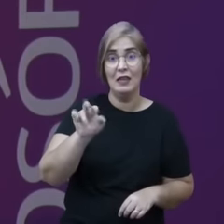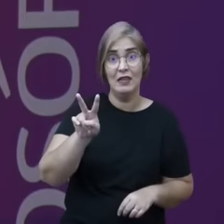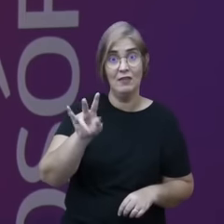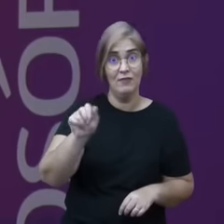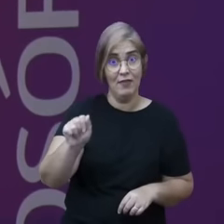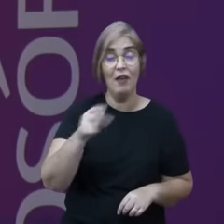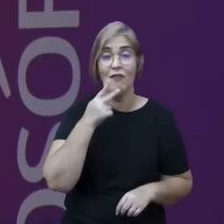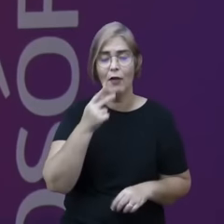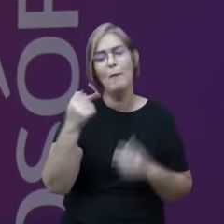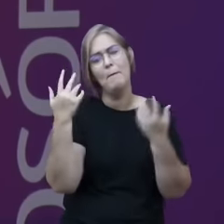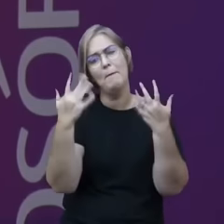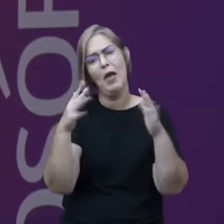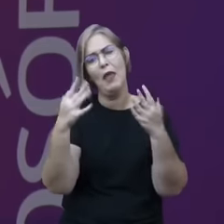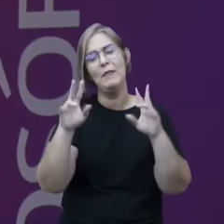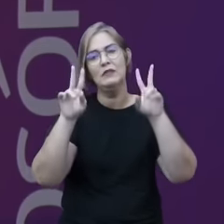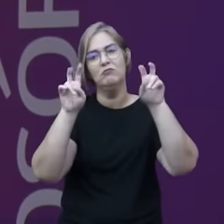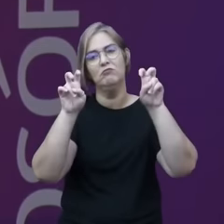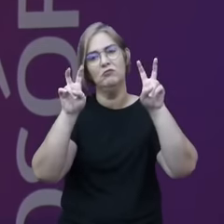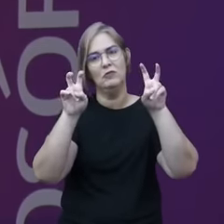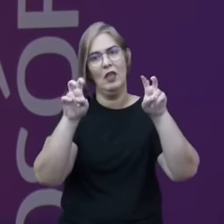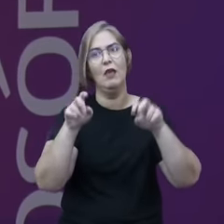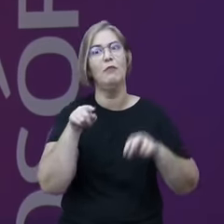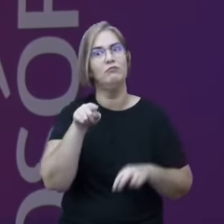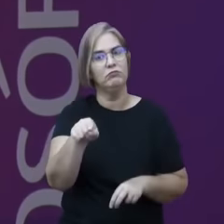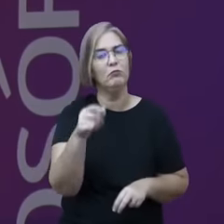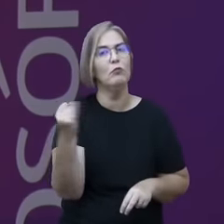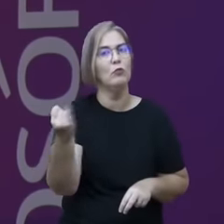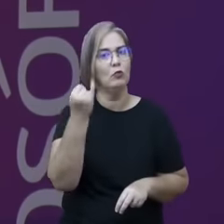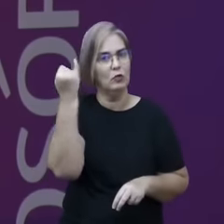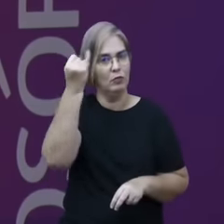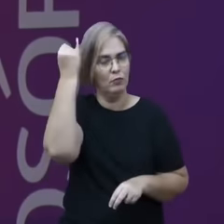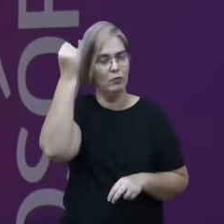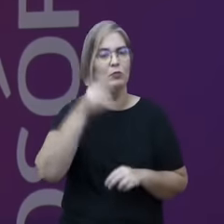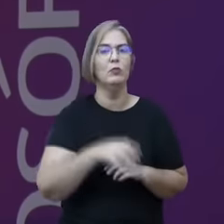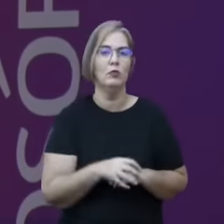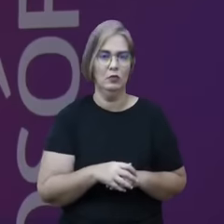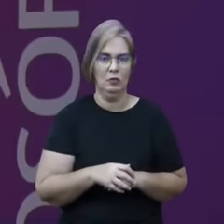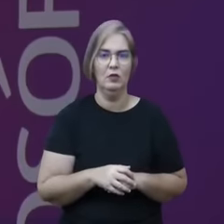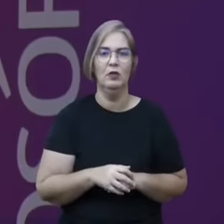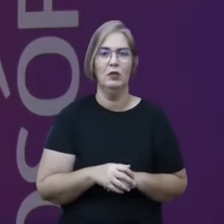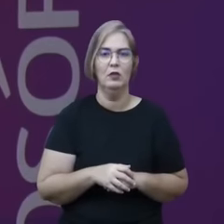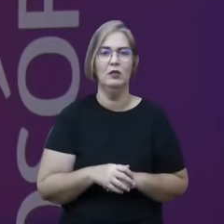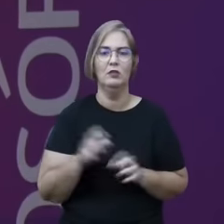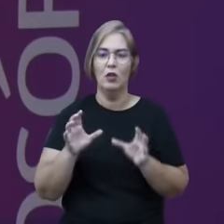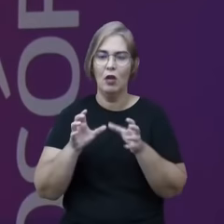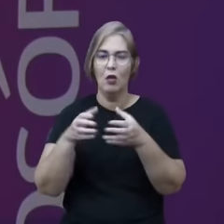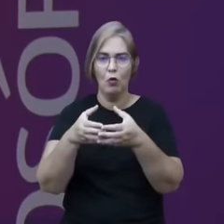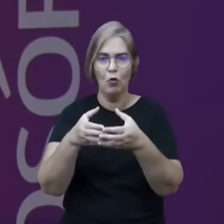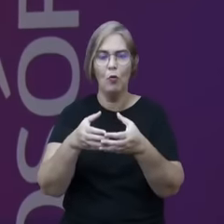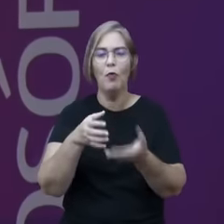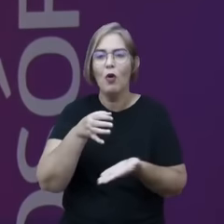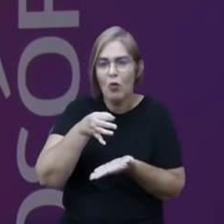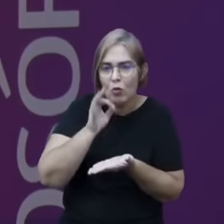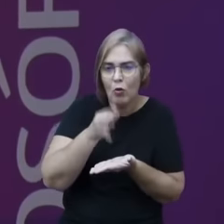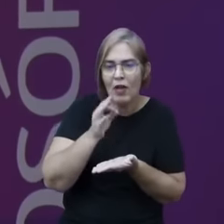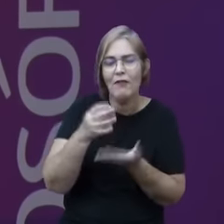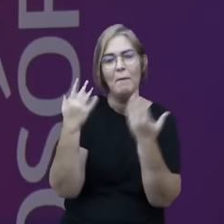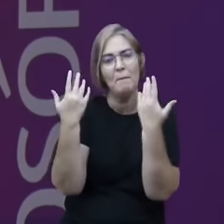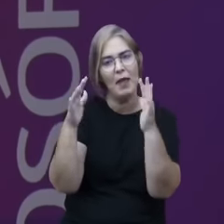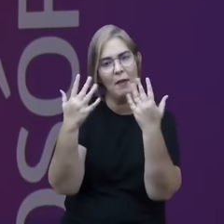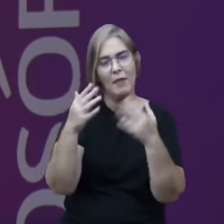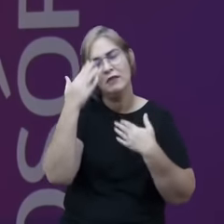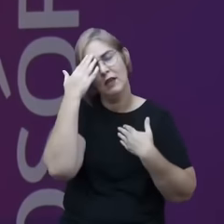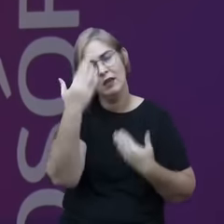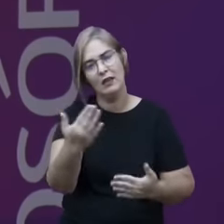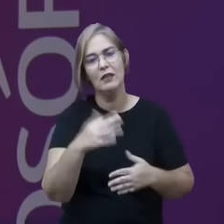eh diz: "Parabéns pelo tema, Alberto Camilia é sempre contemporâneo e necessário e agradece toda a equipe do Café. A gente agradece também e agradece também ao